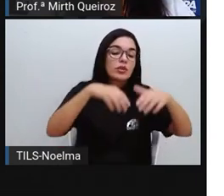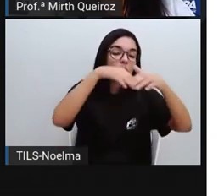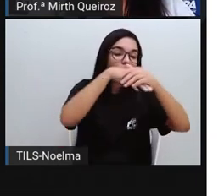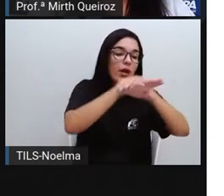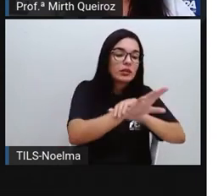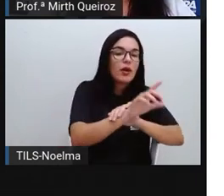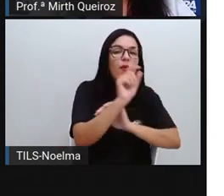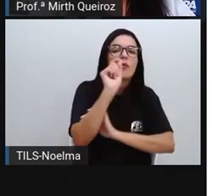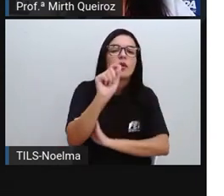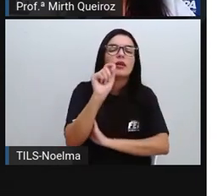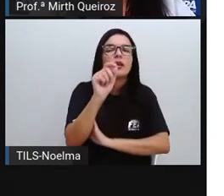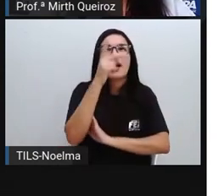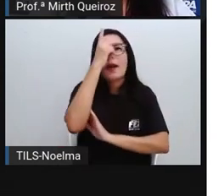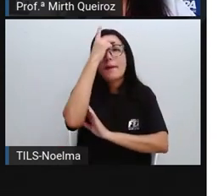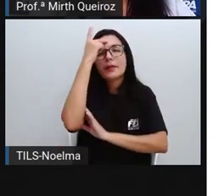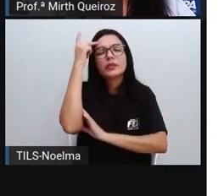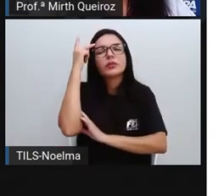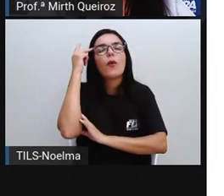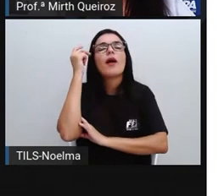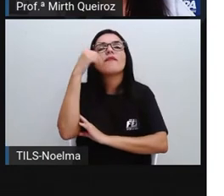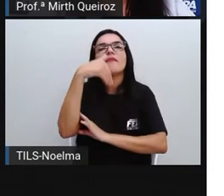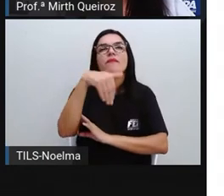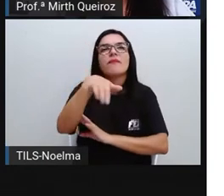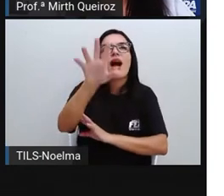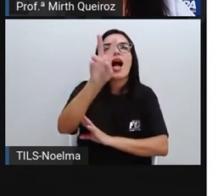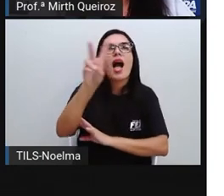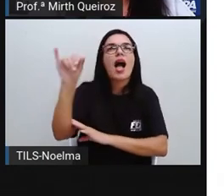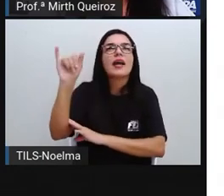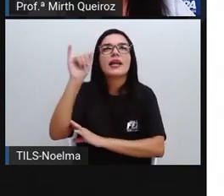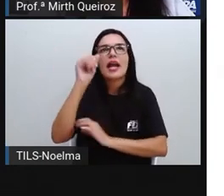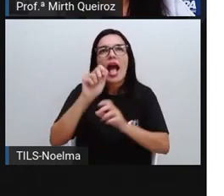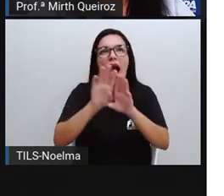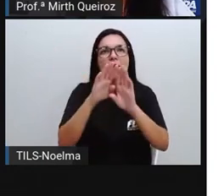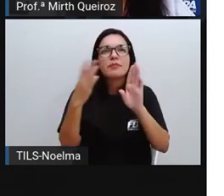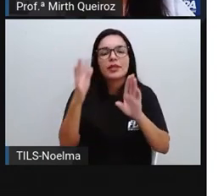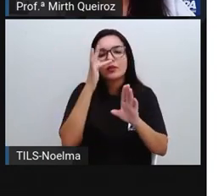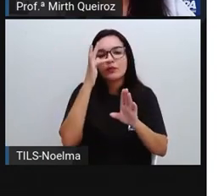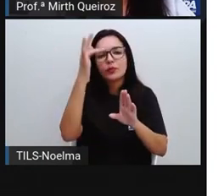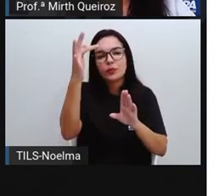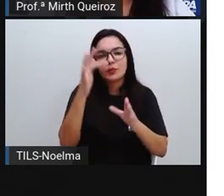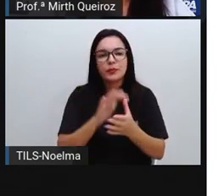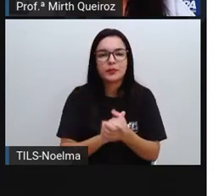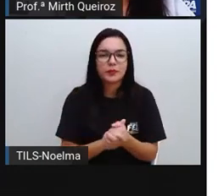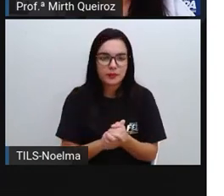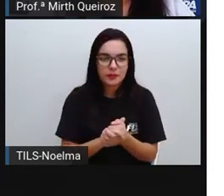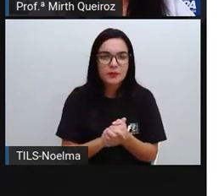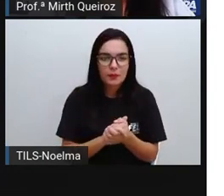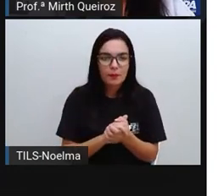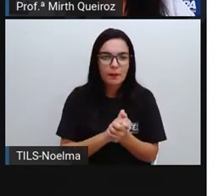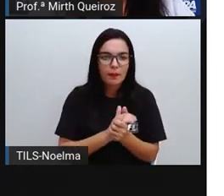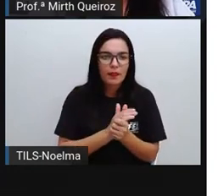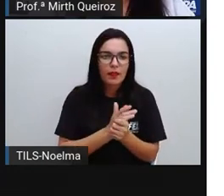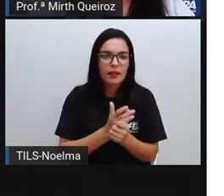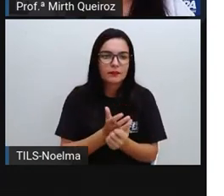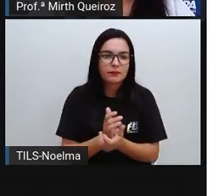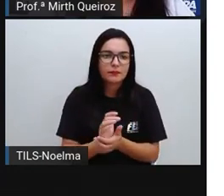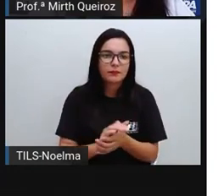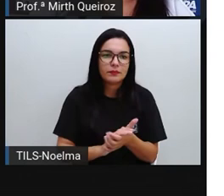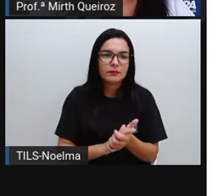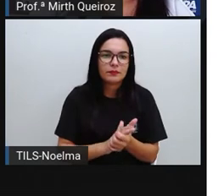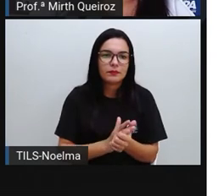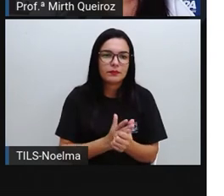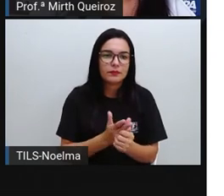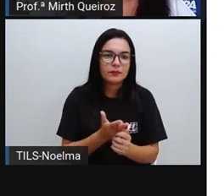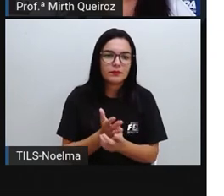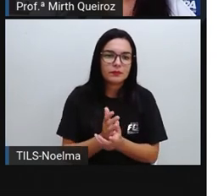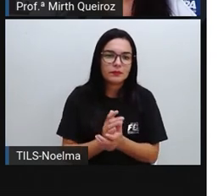com quem você quer que abra essa caixa, essa cápsula, né? Pode ser em caixa, garrafas, vocês vão escolher aí a embalagem